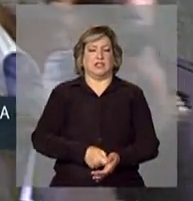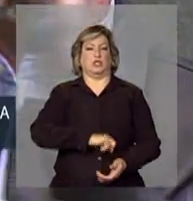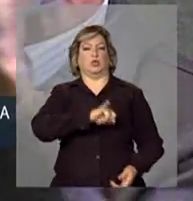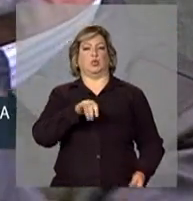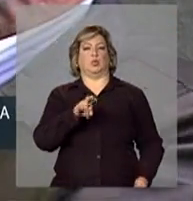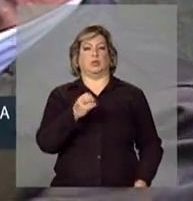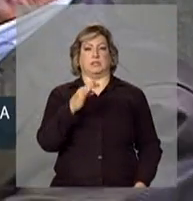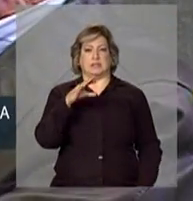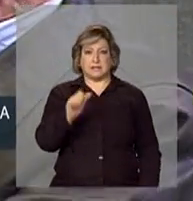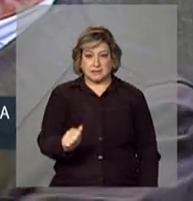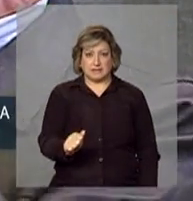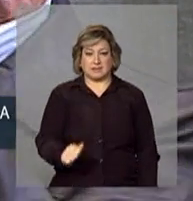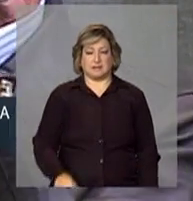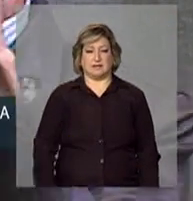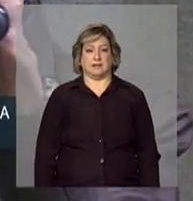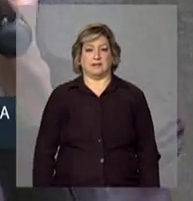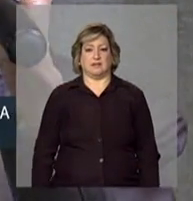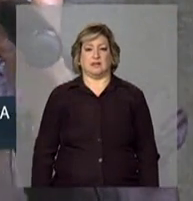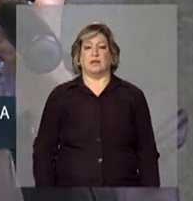justiça,